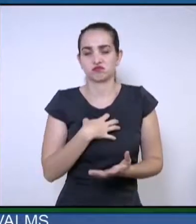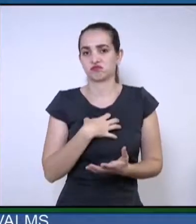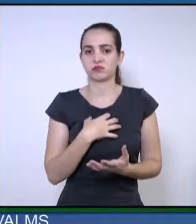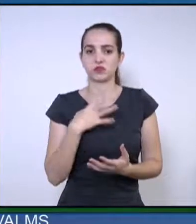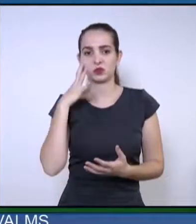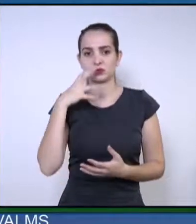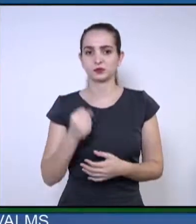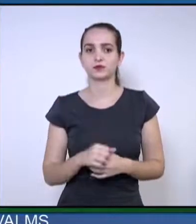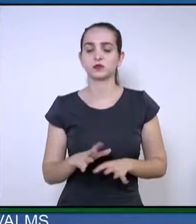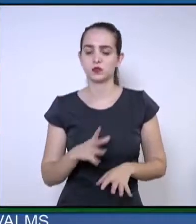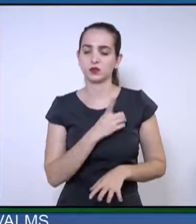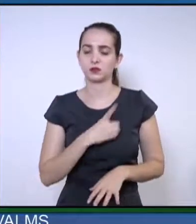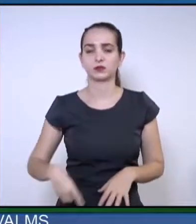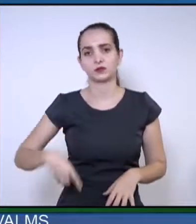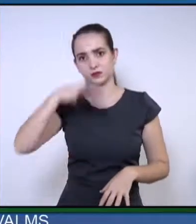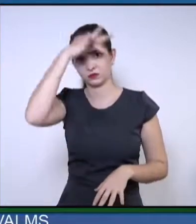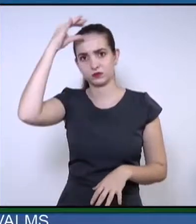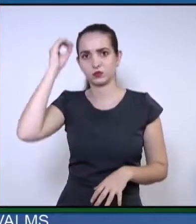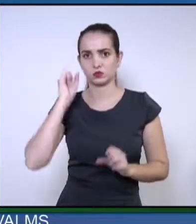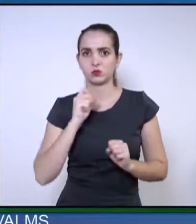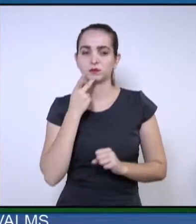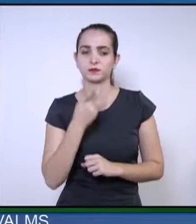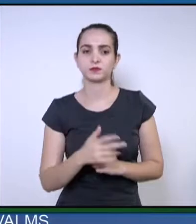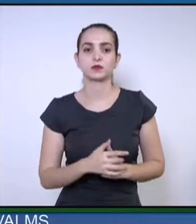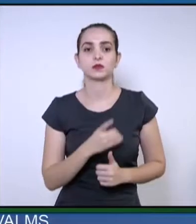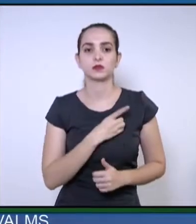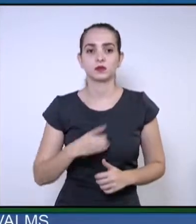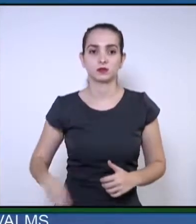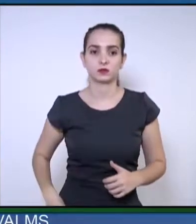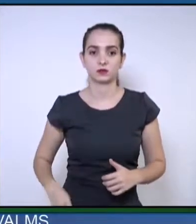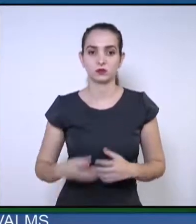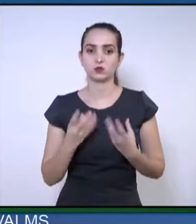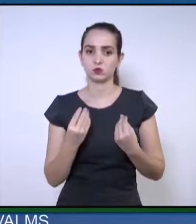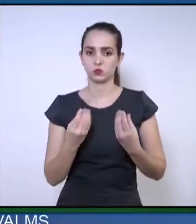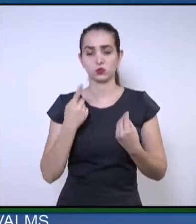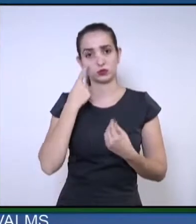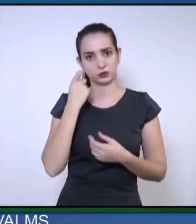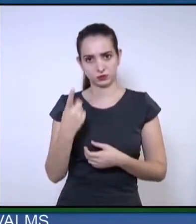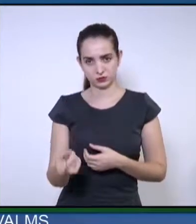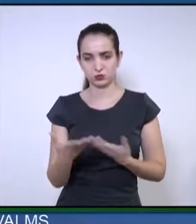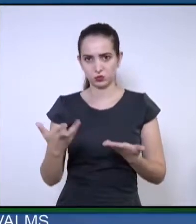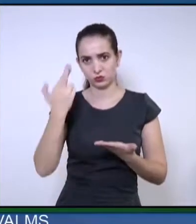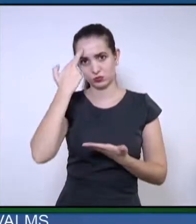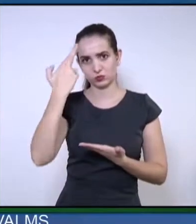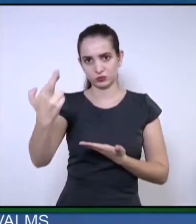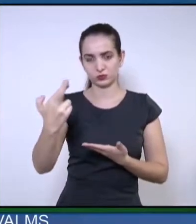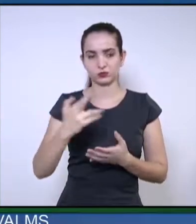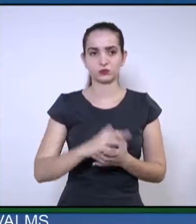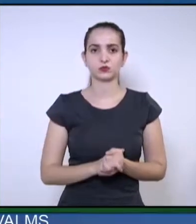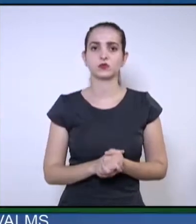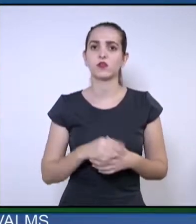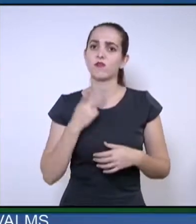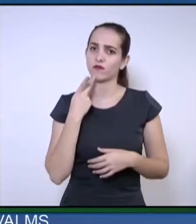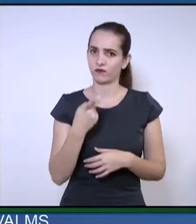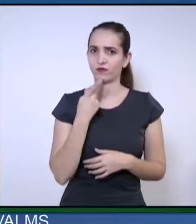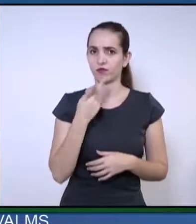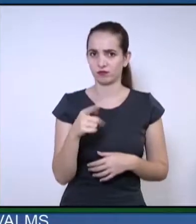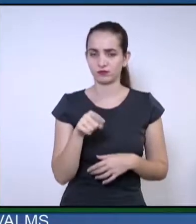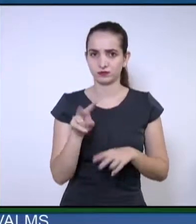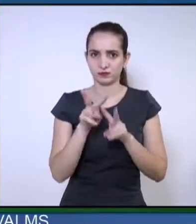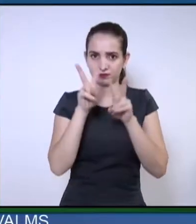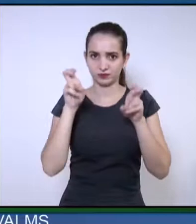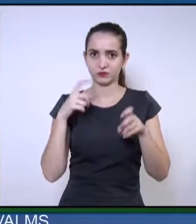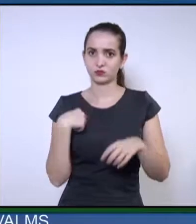Pois não, deputado Felipe, eu vou permitir a parte de Vossa Excelência. Nobre deputado, muito pertinente e importante Vossa Excelência se pronunciar sobre